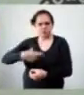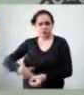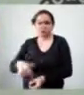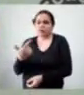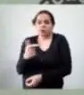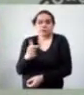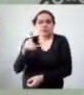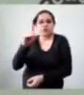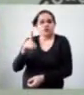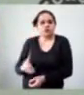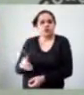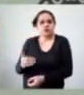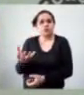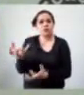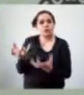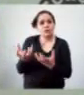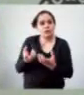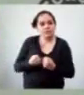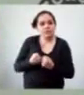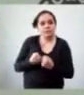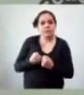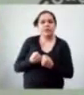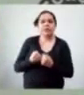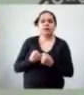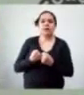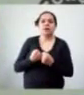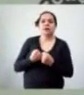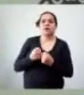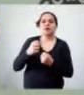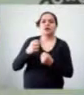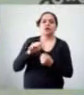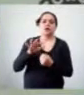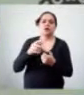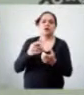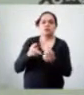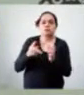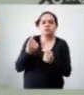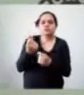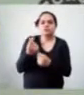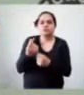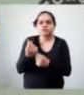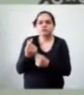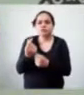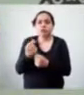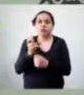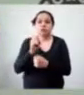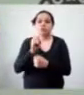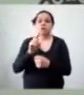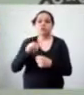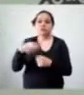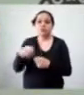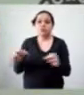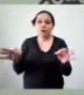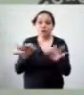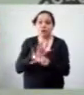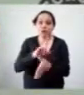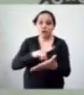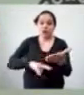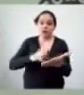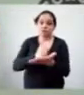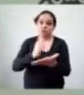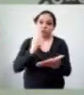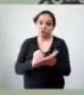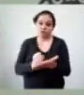o direito de receber verbas indenizatórias decorrentes da rescisão de contrato,